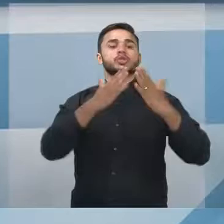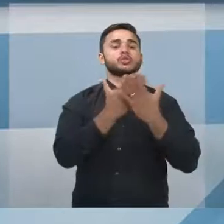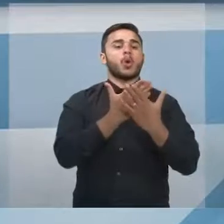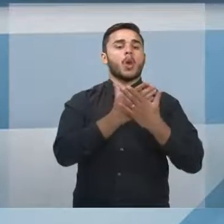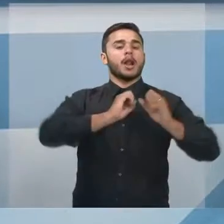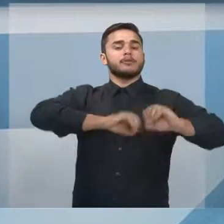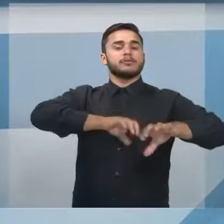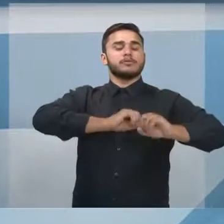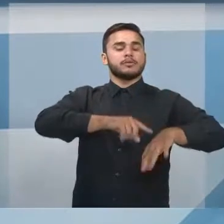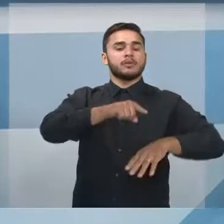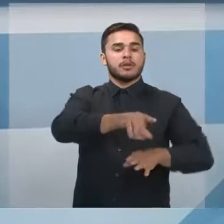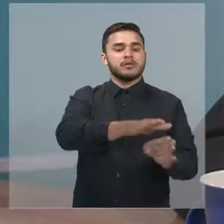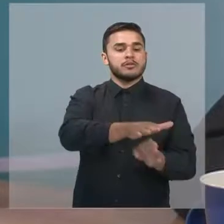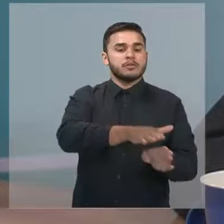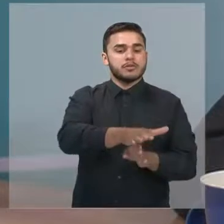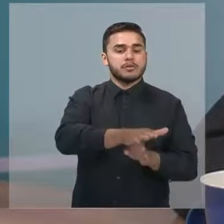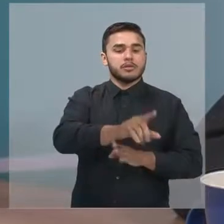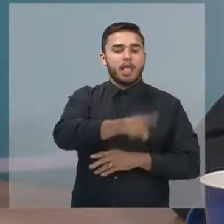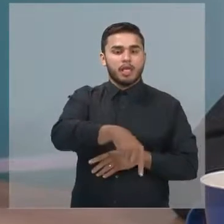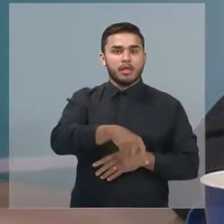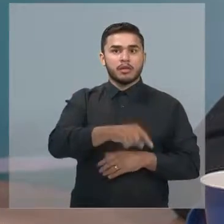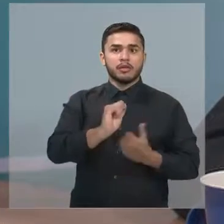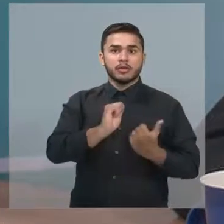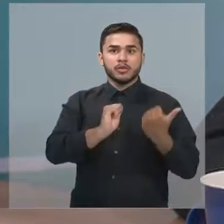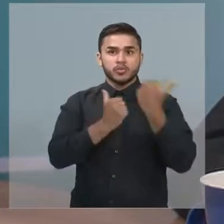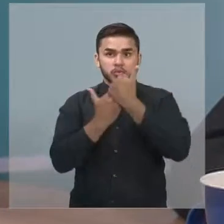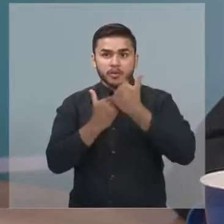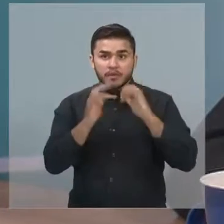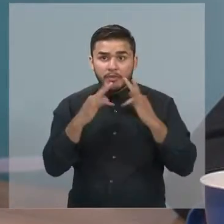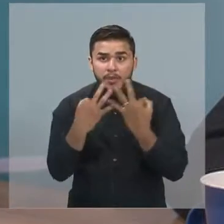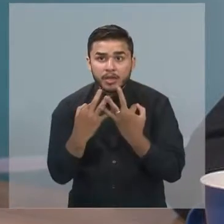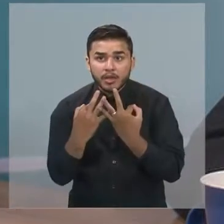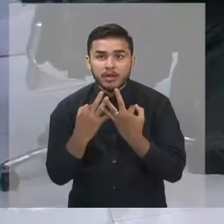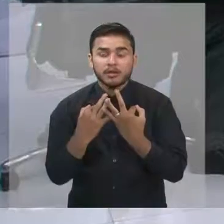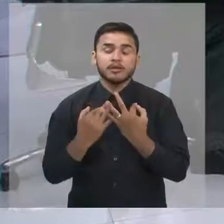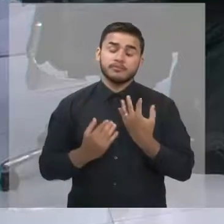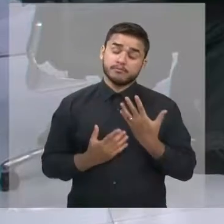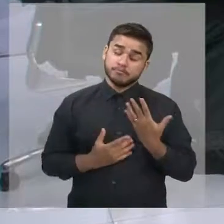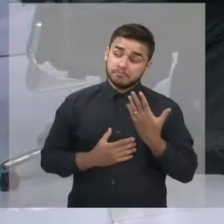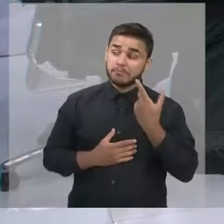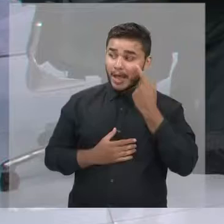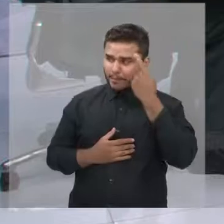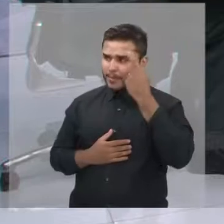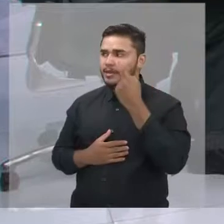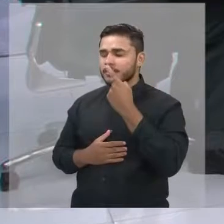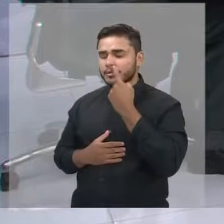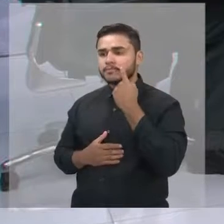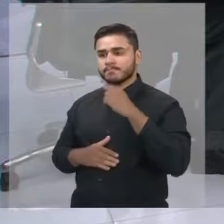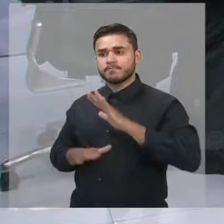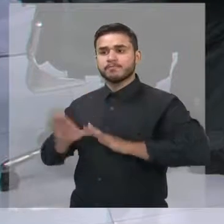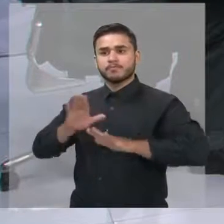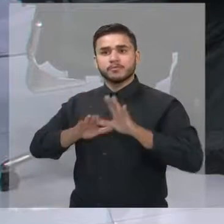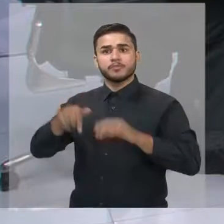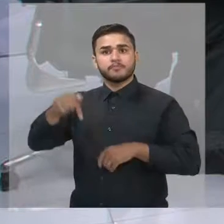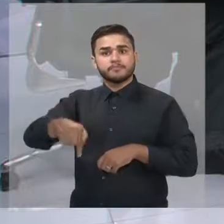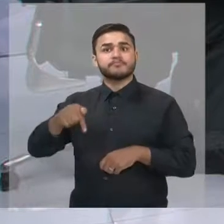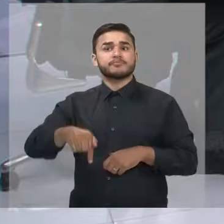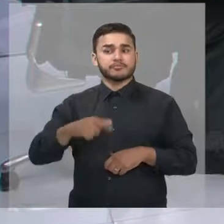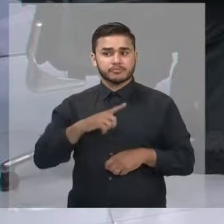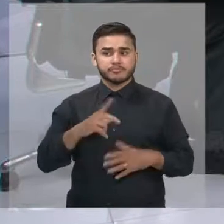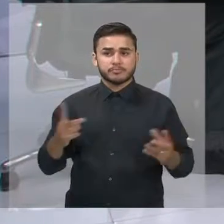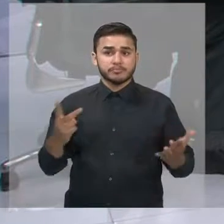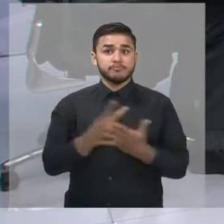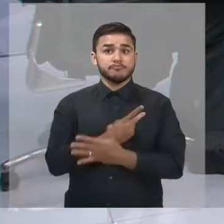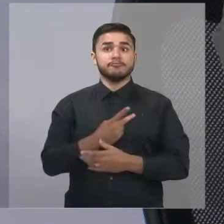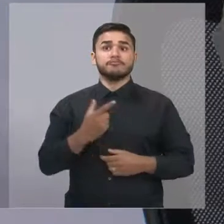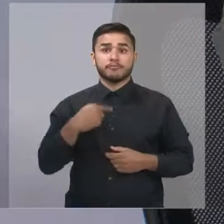tão agudizada no Brasil atualmente, a partir do referencial de governo que nós temos, como jamais se teve na história. O